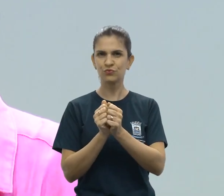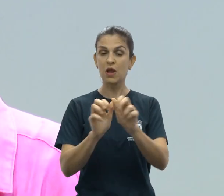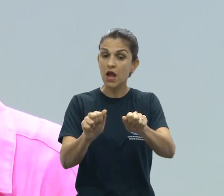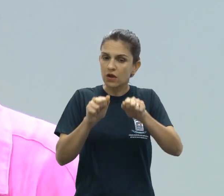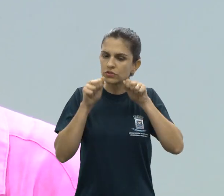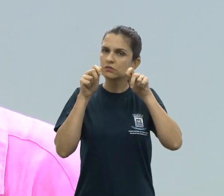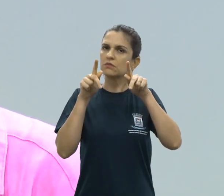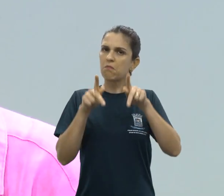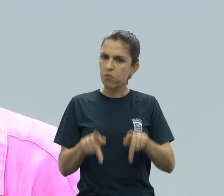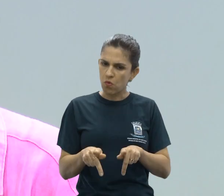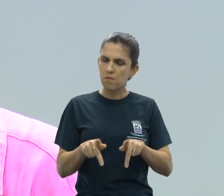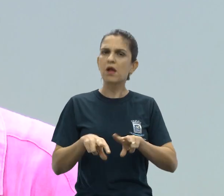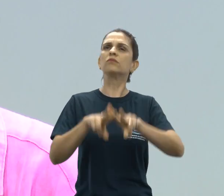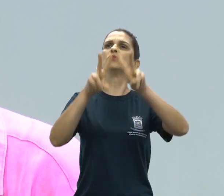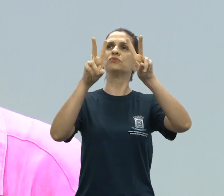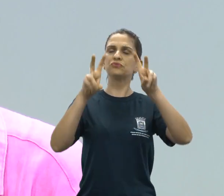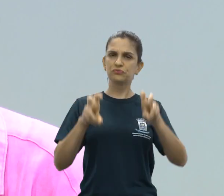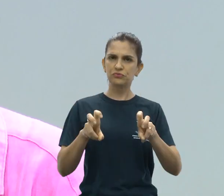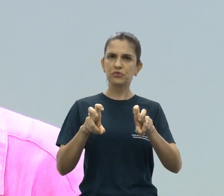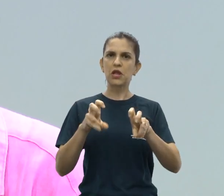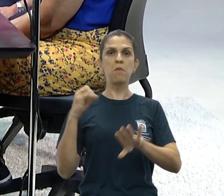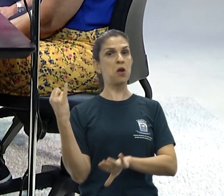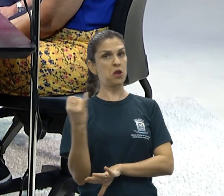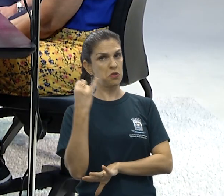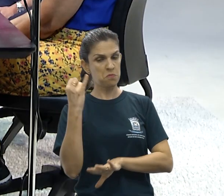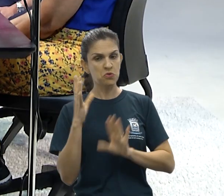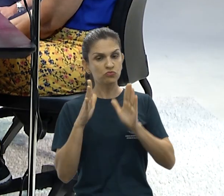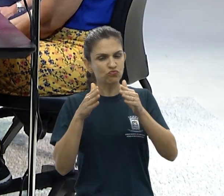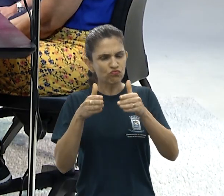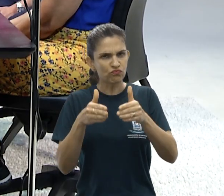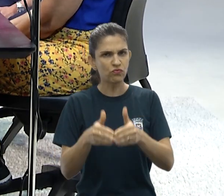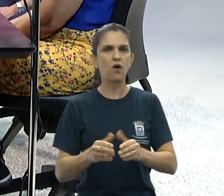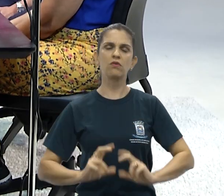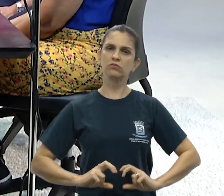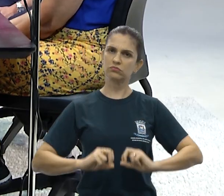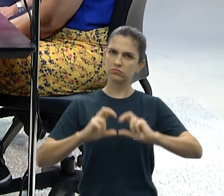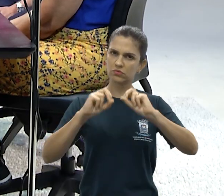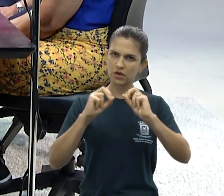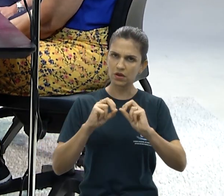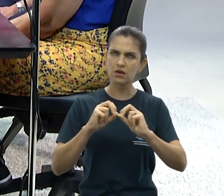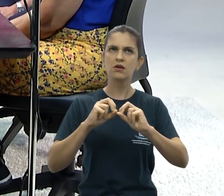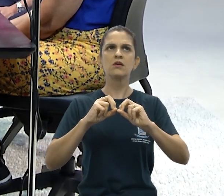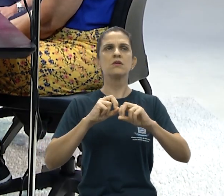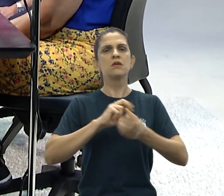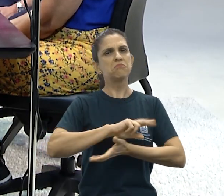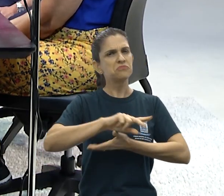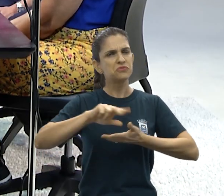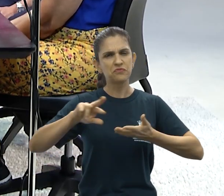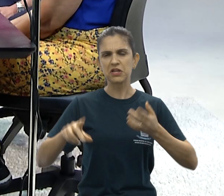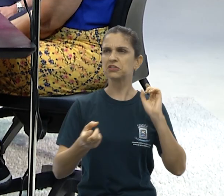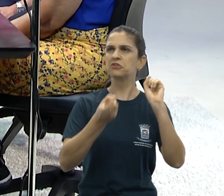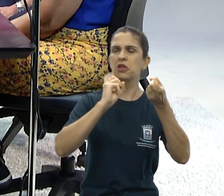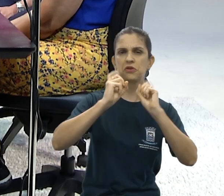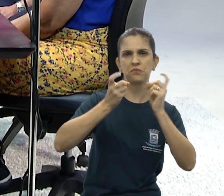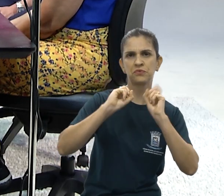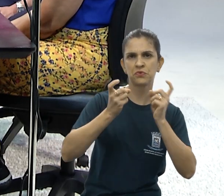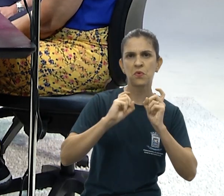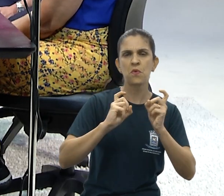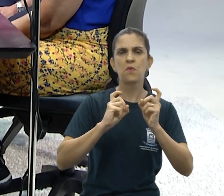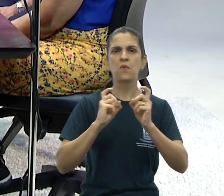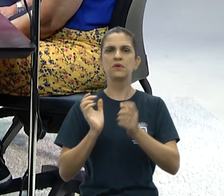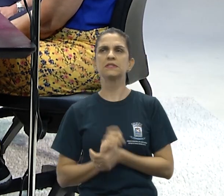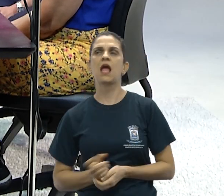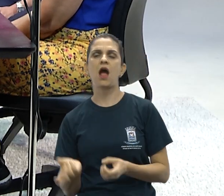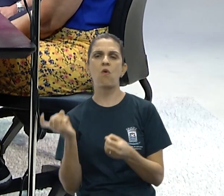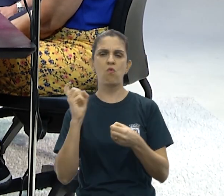públicas, né, através de reuniões. Às vezes nós somos surpreendidos com decisões dos hospitais, olha, eu vou trancar o convênio, não quero